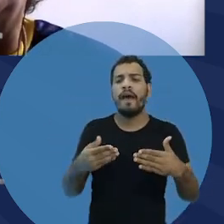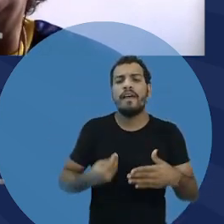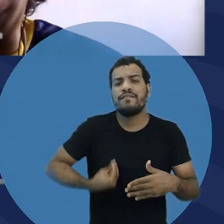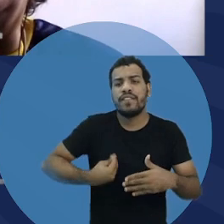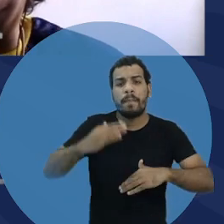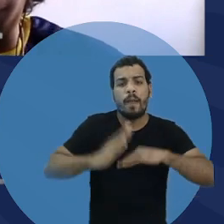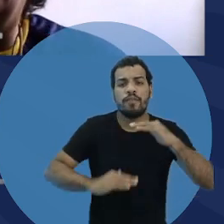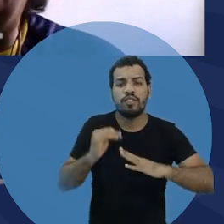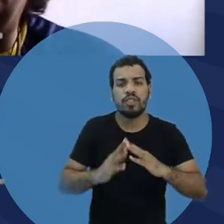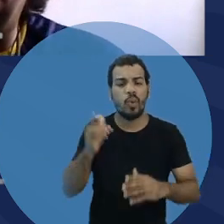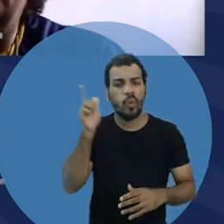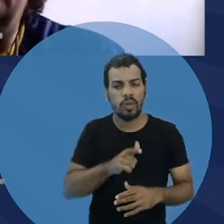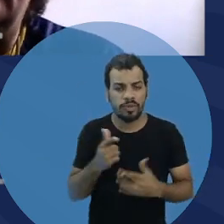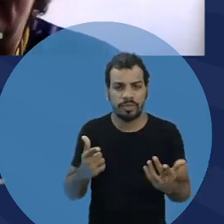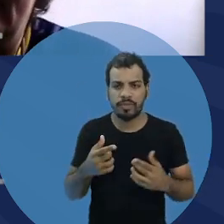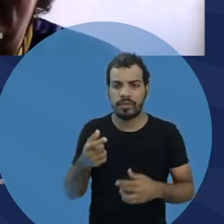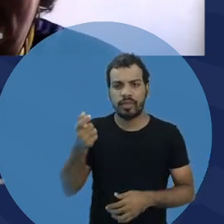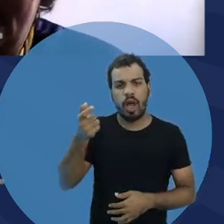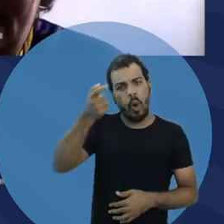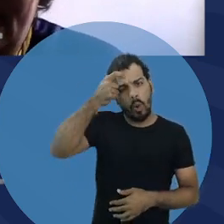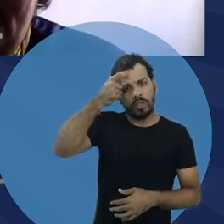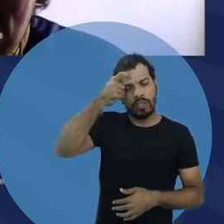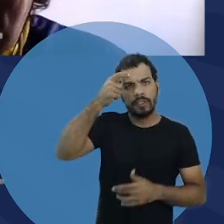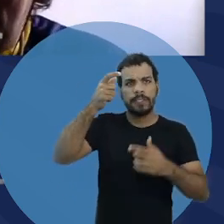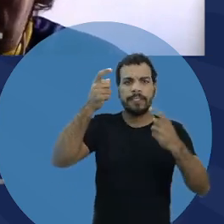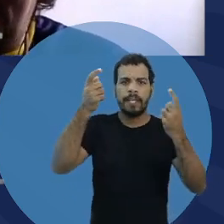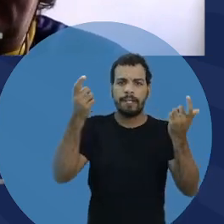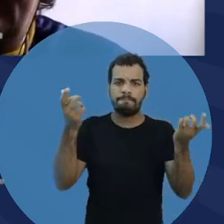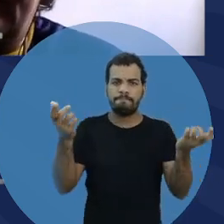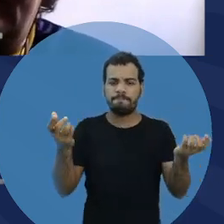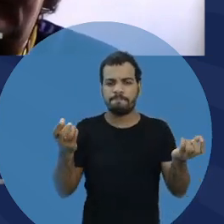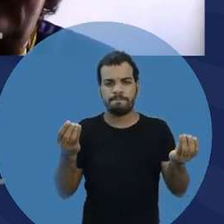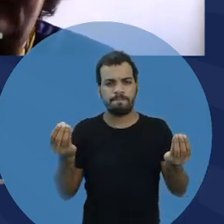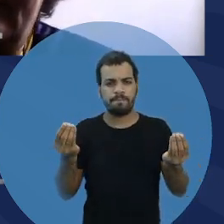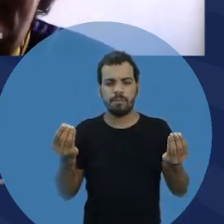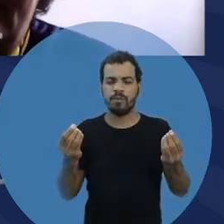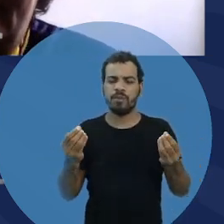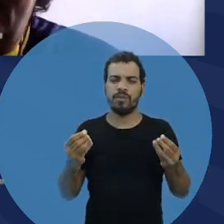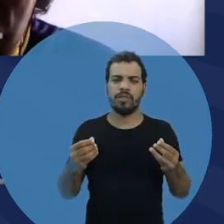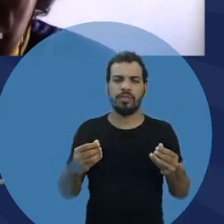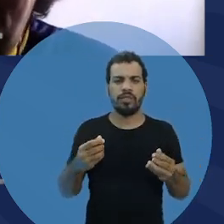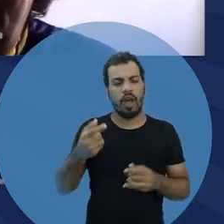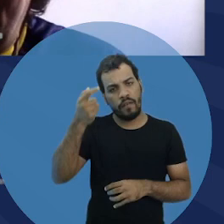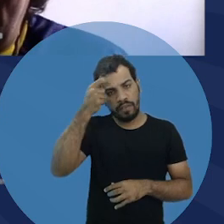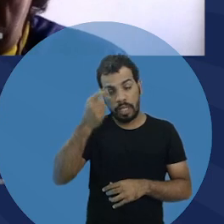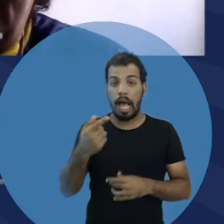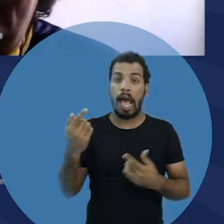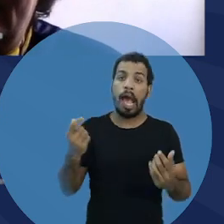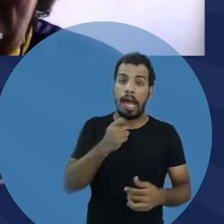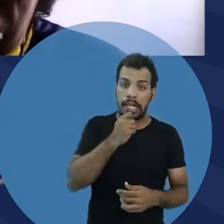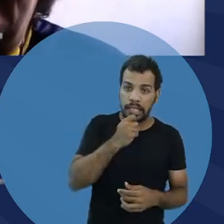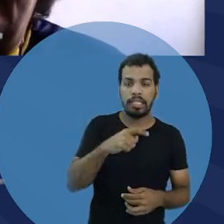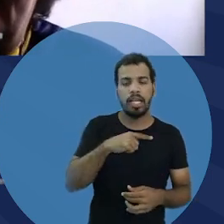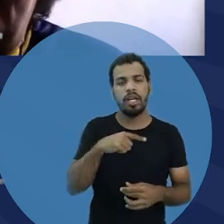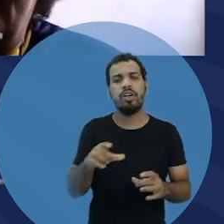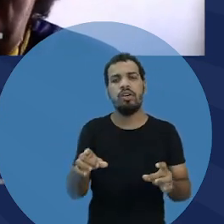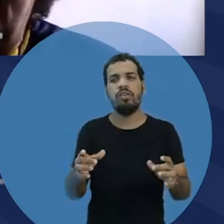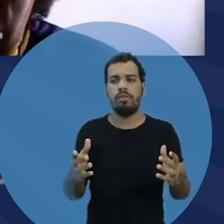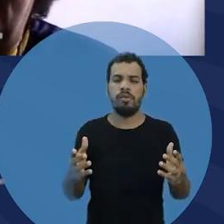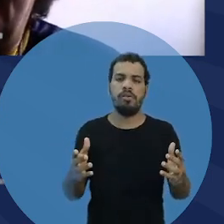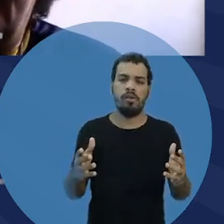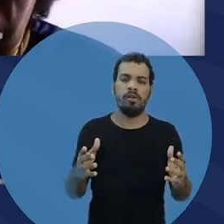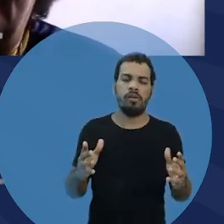a consciência que ela tem, né, sobre a gente ainda tem um comércio, né,